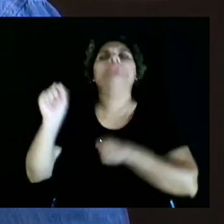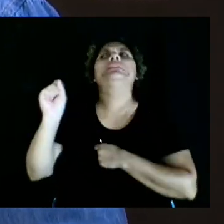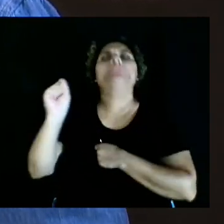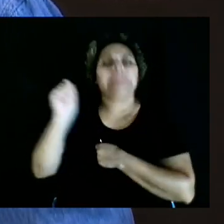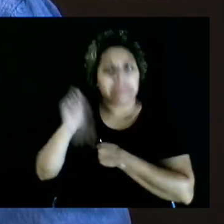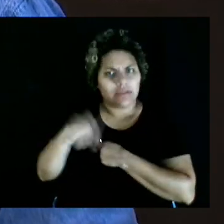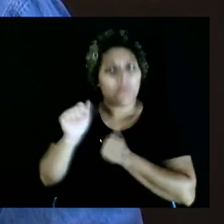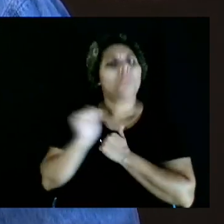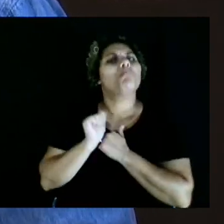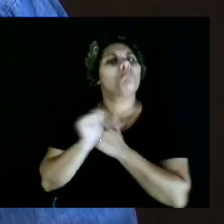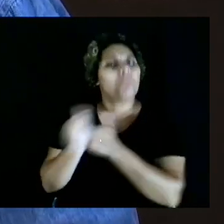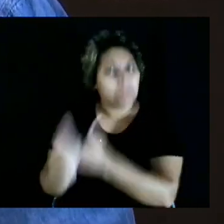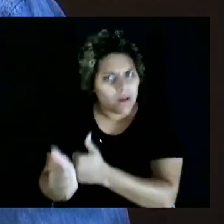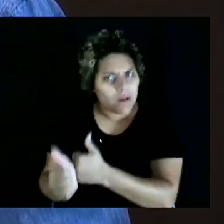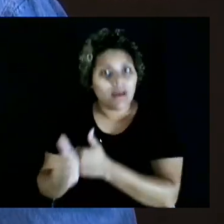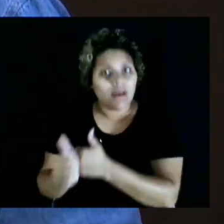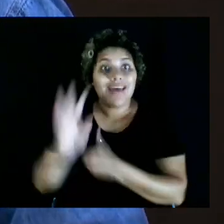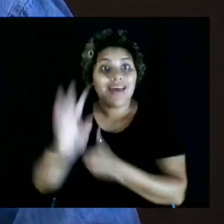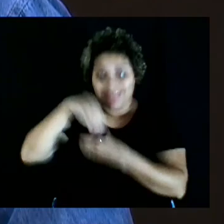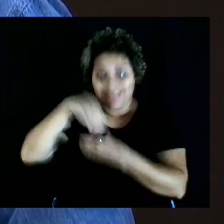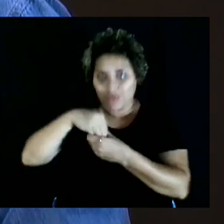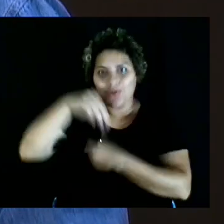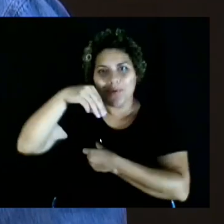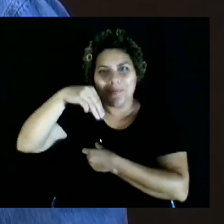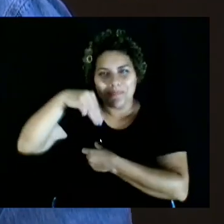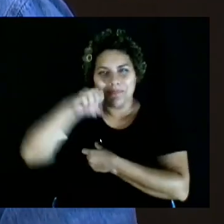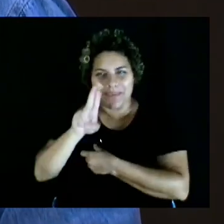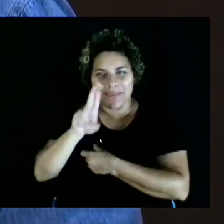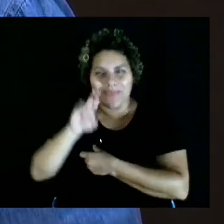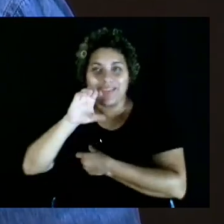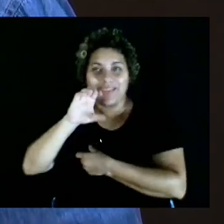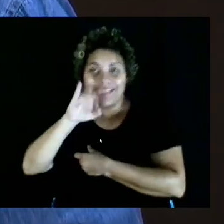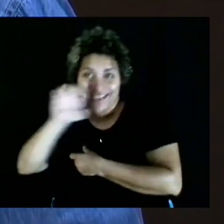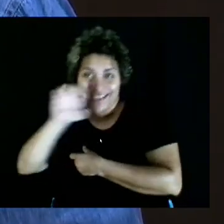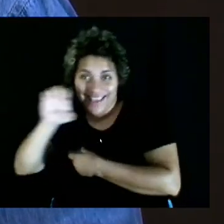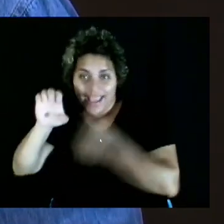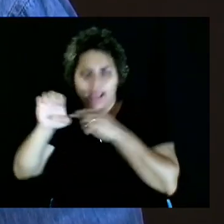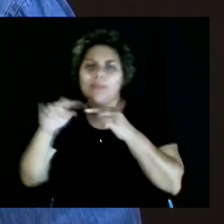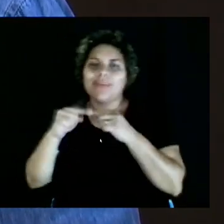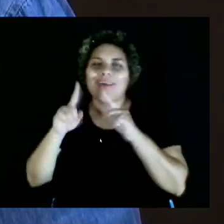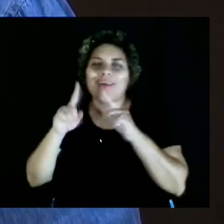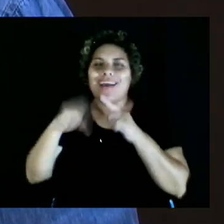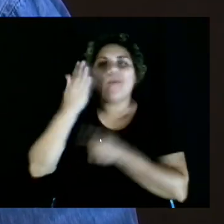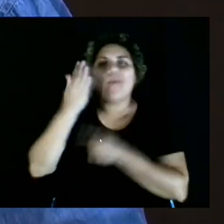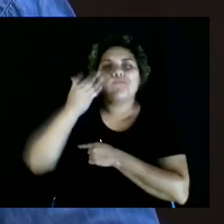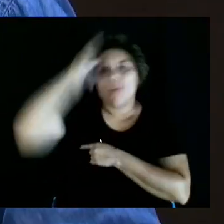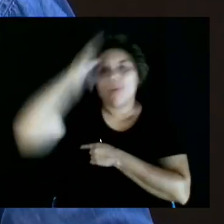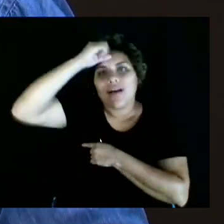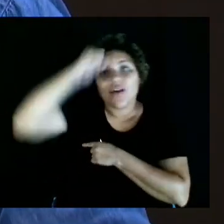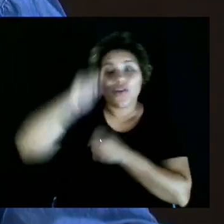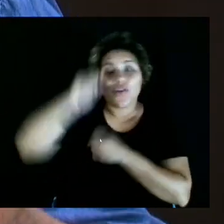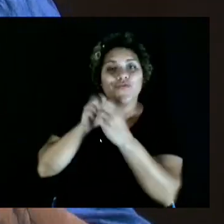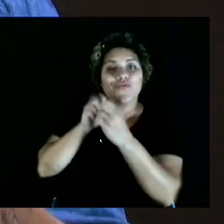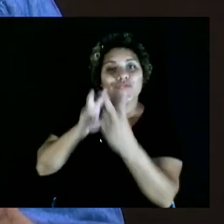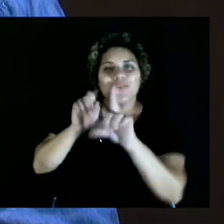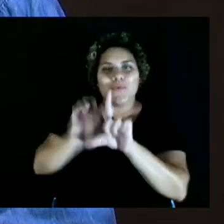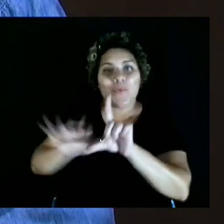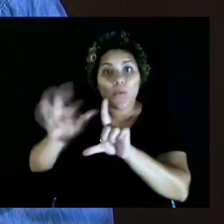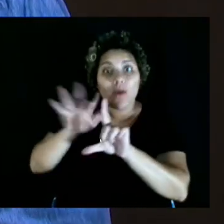dentro do Meu CIE, né, que é o Saber Virtual, ele tem cursos exclusivos gratuitos, com vínculo ao Google, que